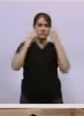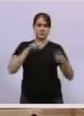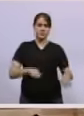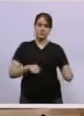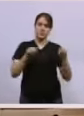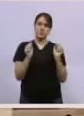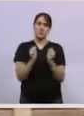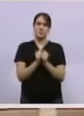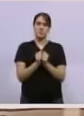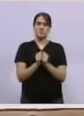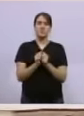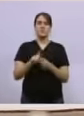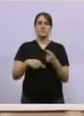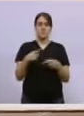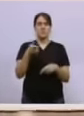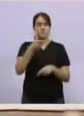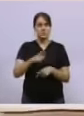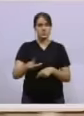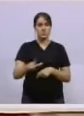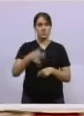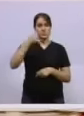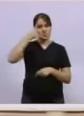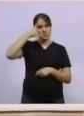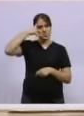Ele, depois de grande, continuava atravessando o boi.